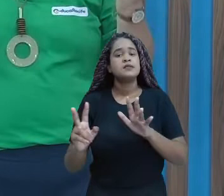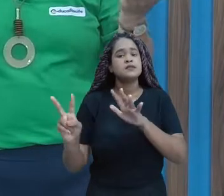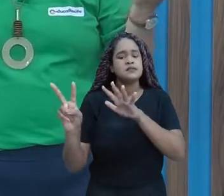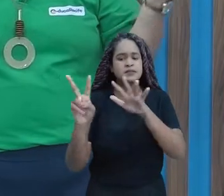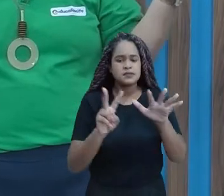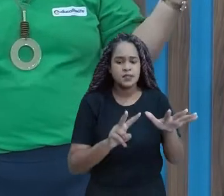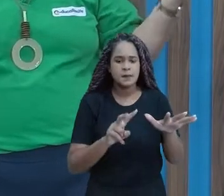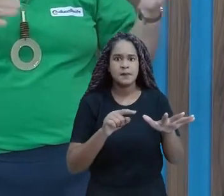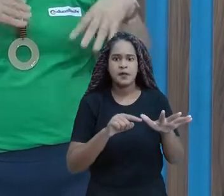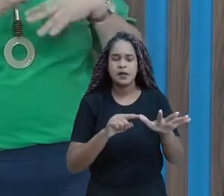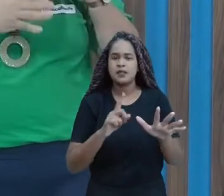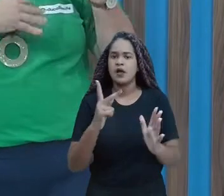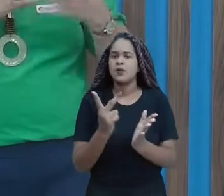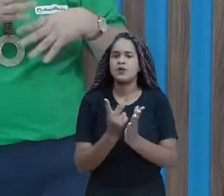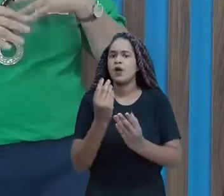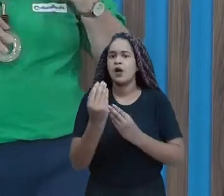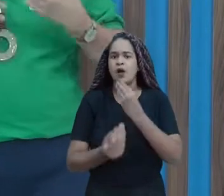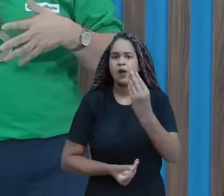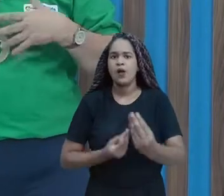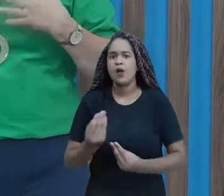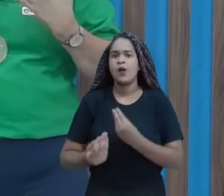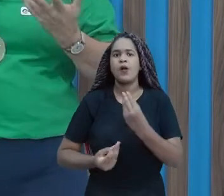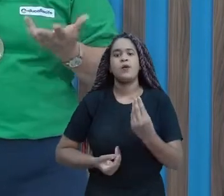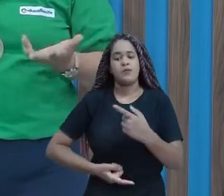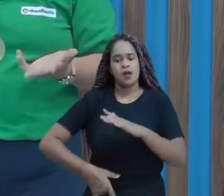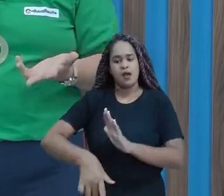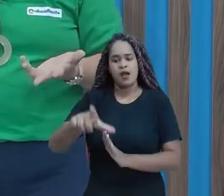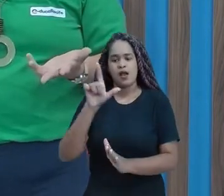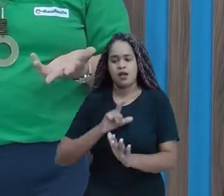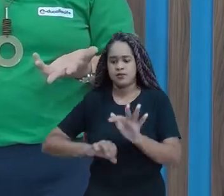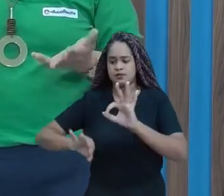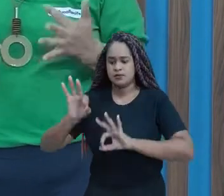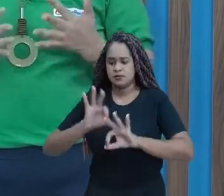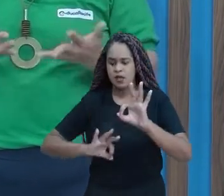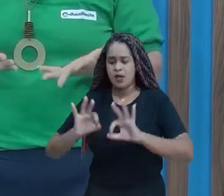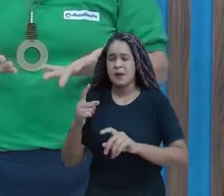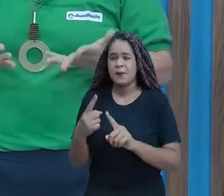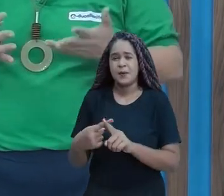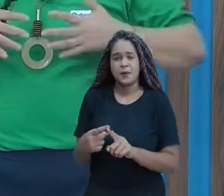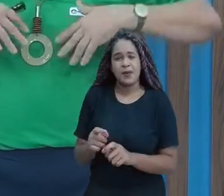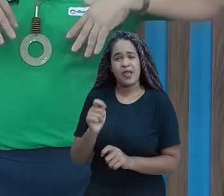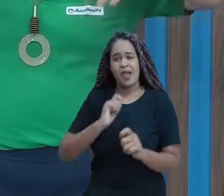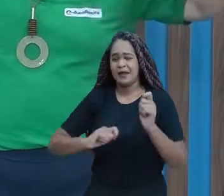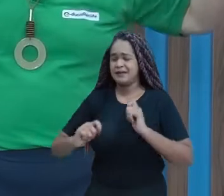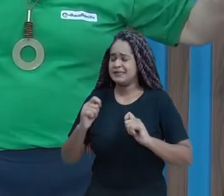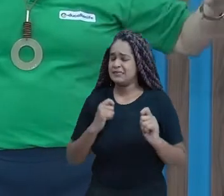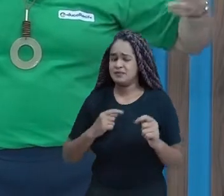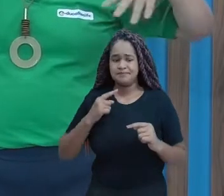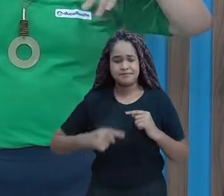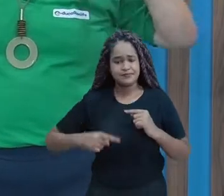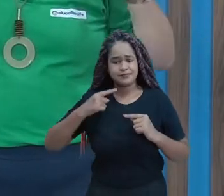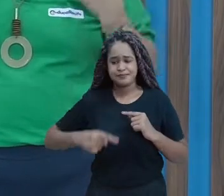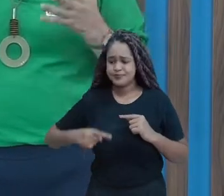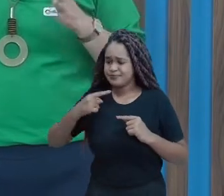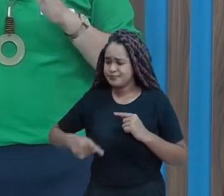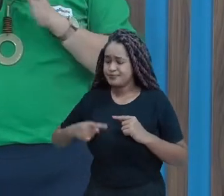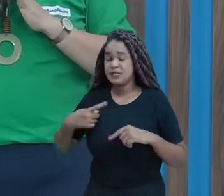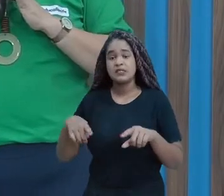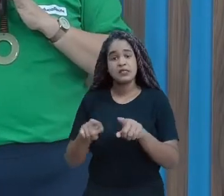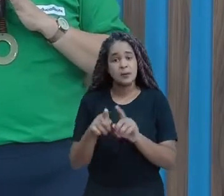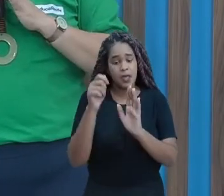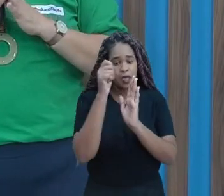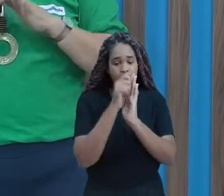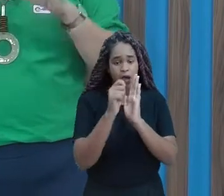aconteceu no vácuo, né? Ela foi sendo gestada pela insatisfação dos artistas, dos intelectuais, dos escritores, porque